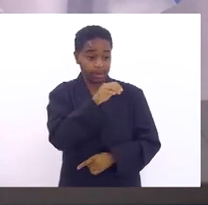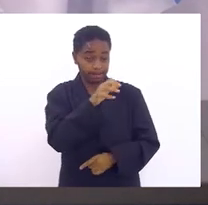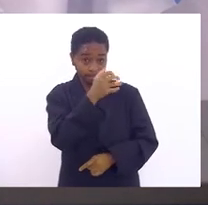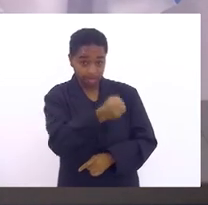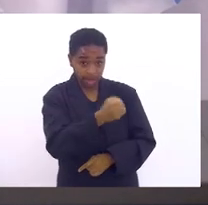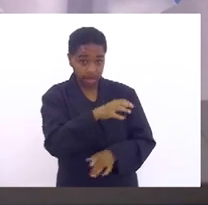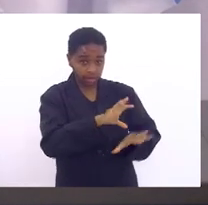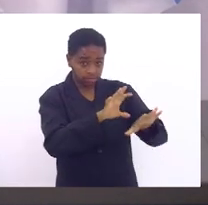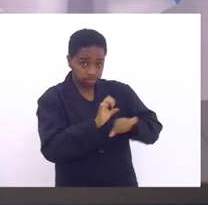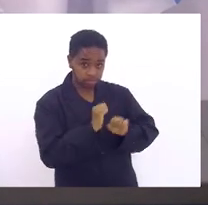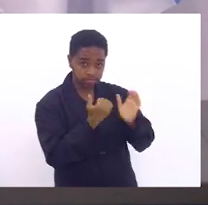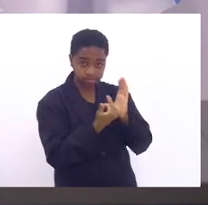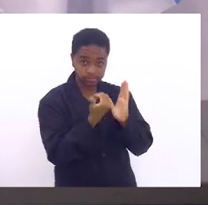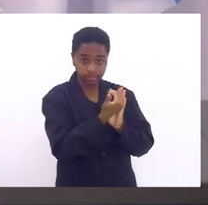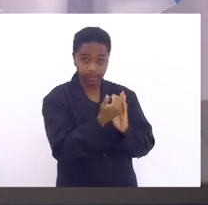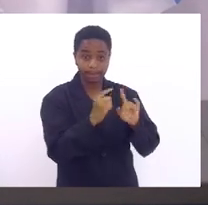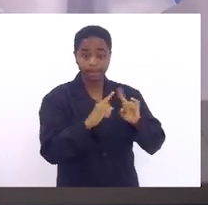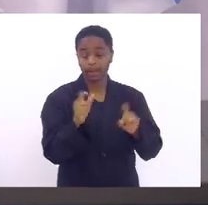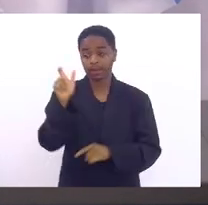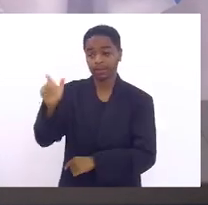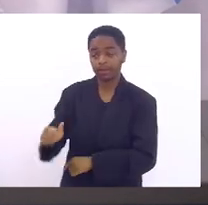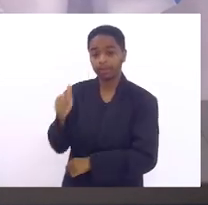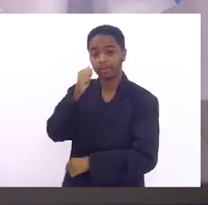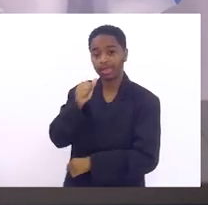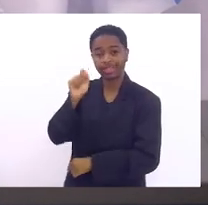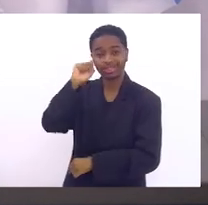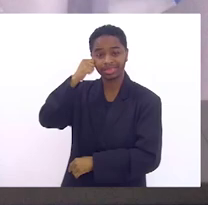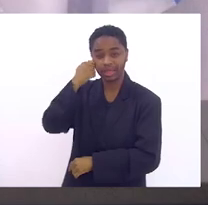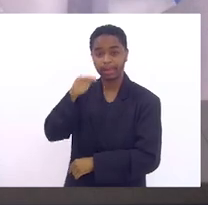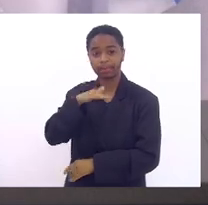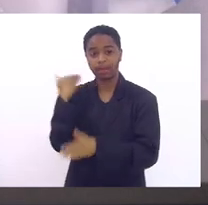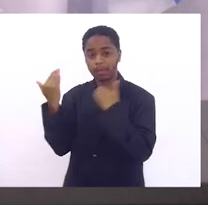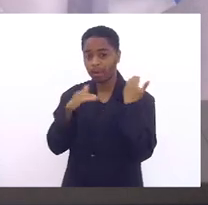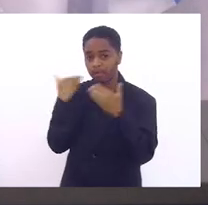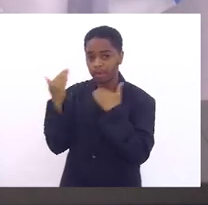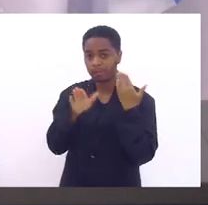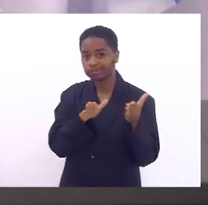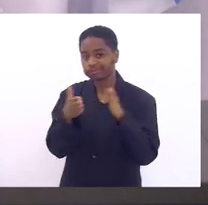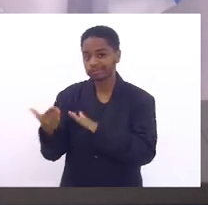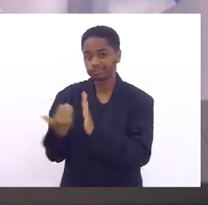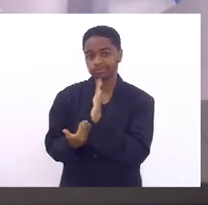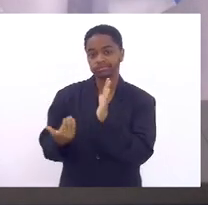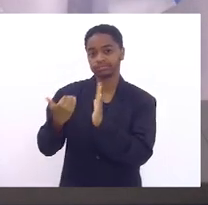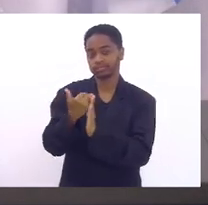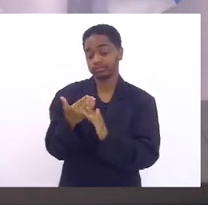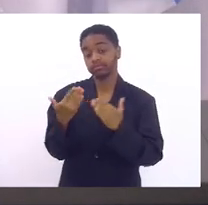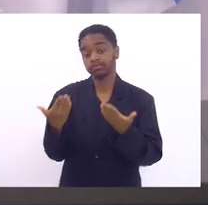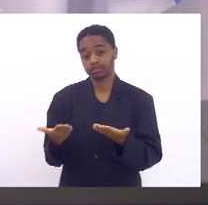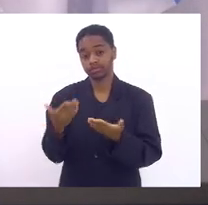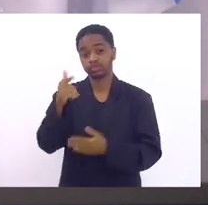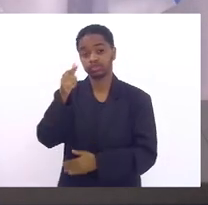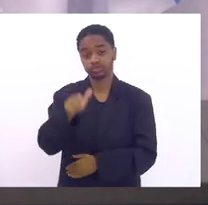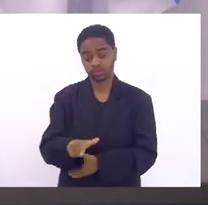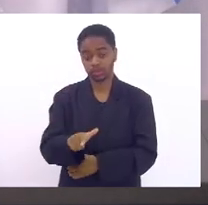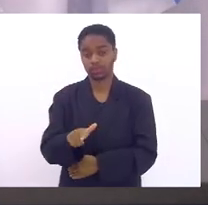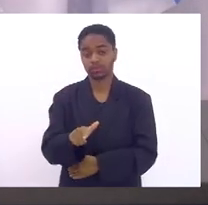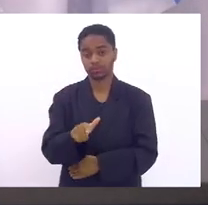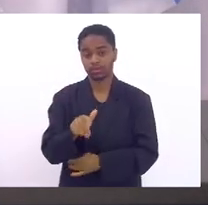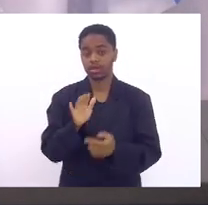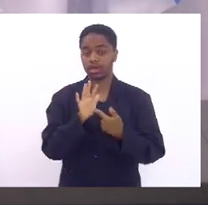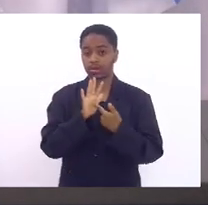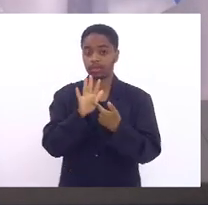brancas as mulheres negras acabam sendo as principais vítimas isso também de novo é o